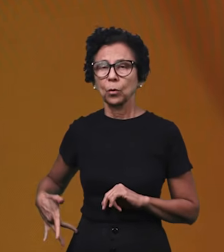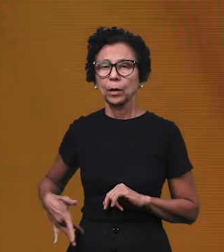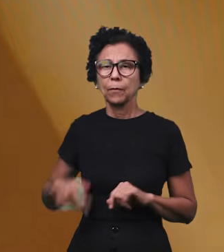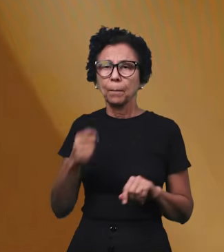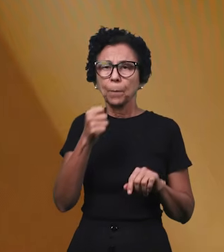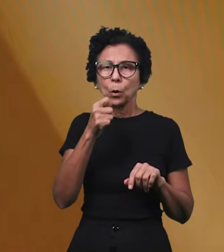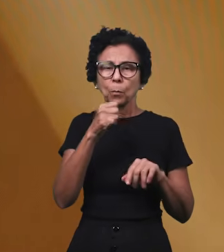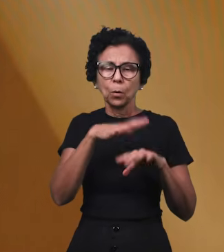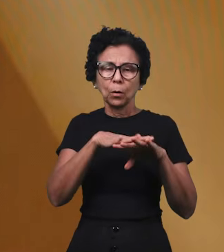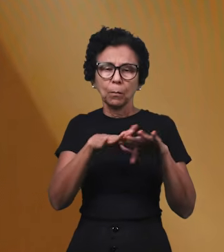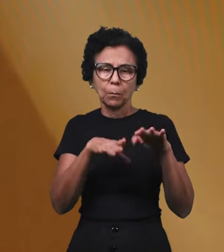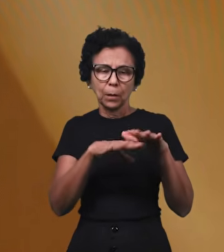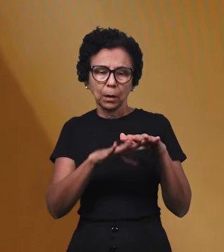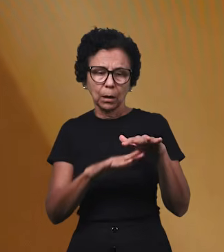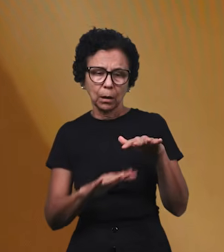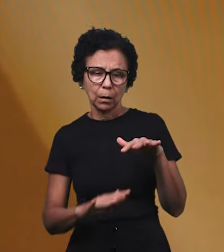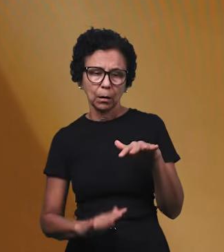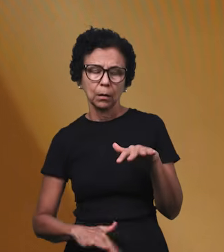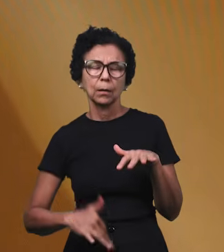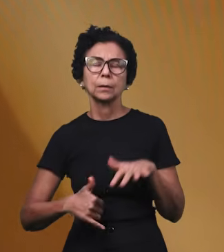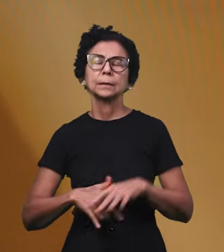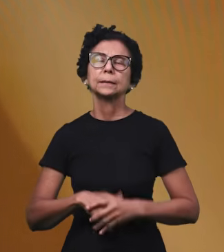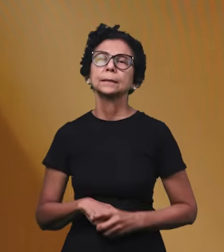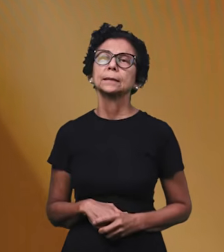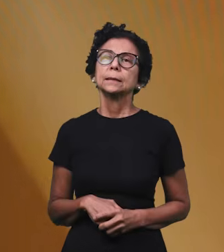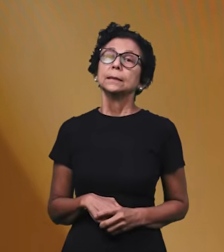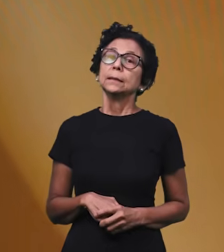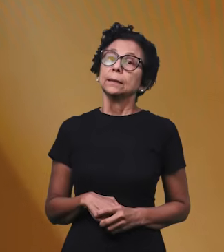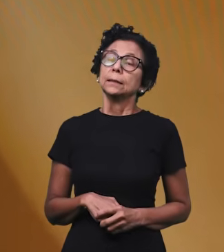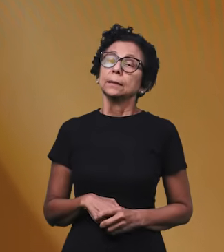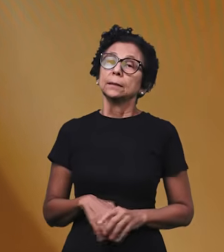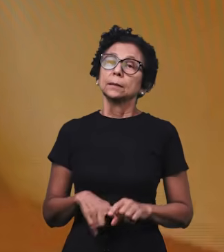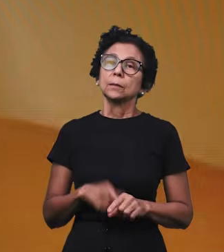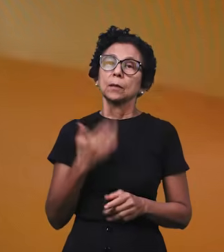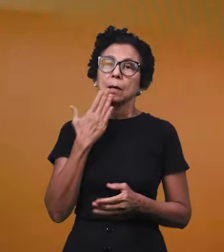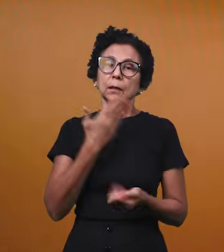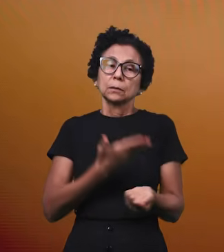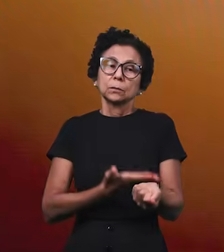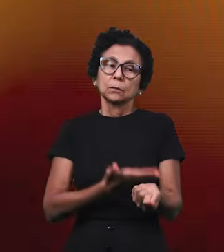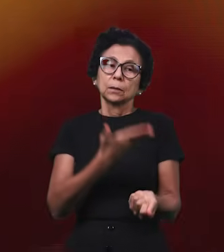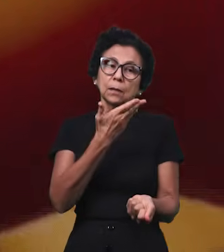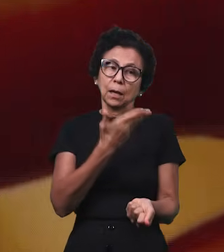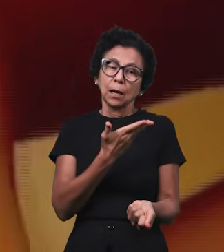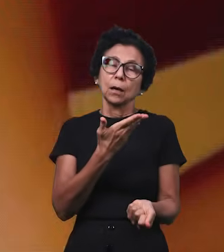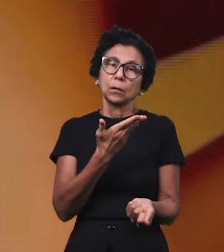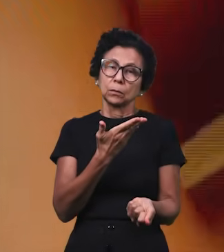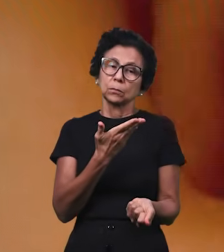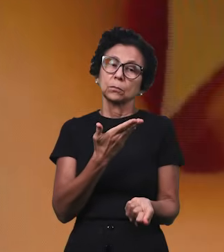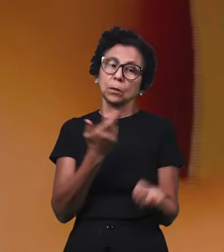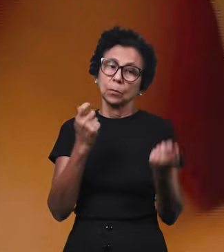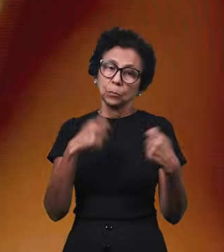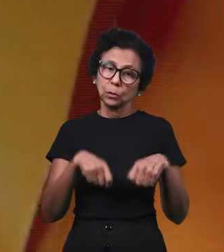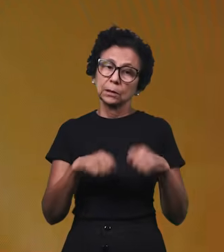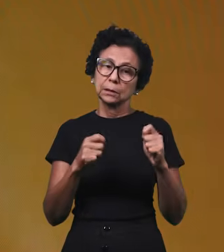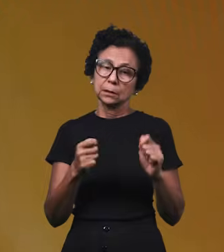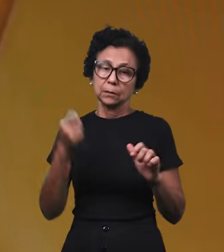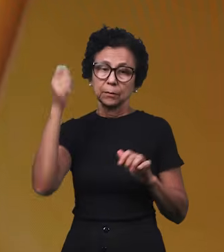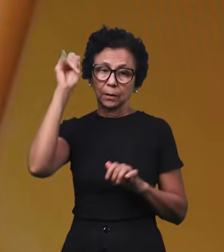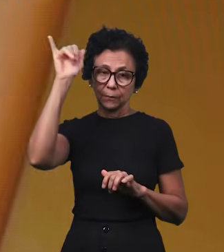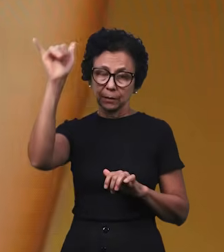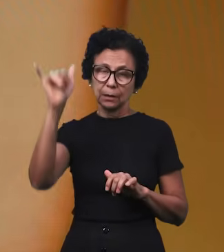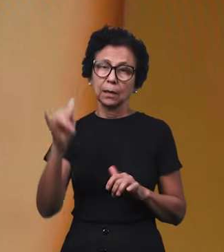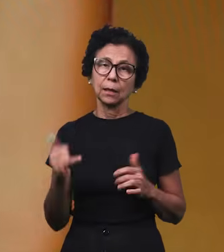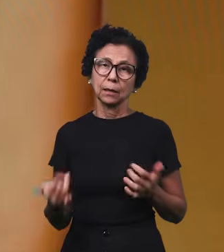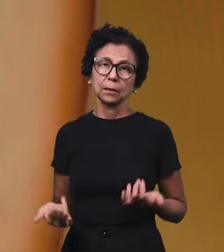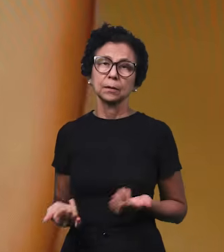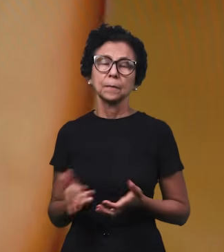60. E o diabetes e hipertensão também a gente consegue reverter no início se a gente tiver hábitos de vida saudáveis, né? Isso. Então, o